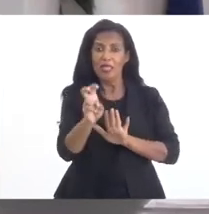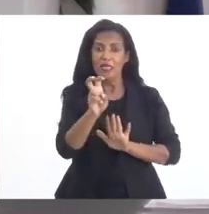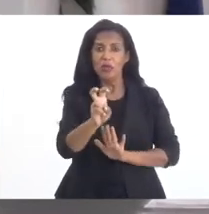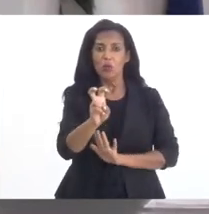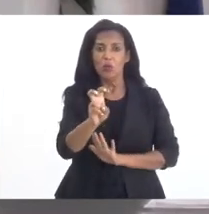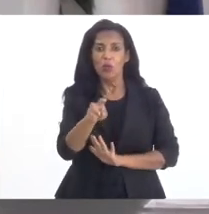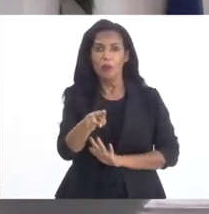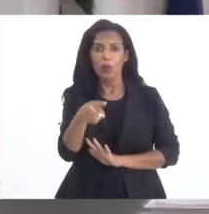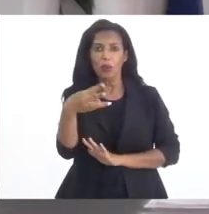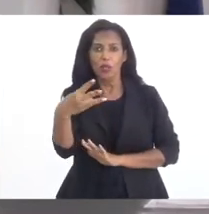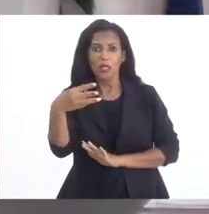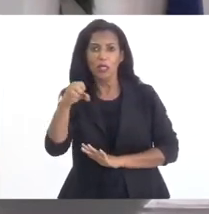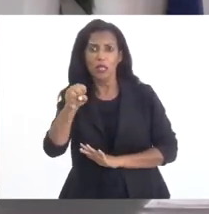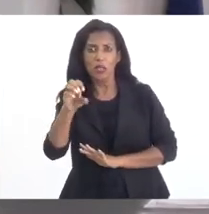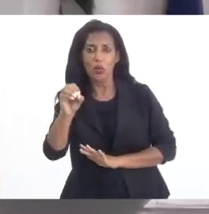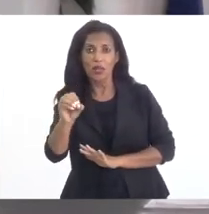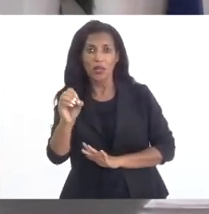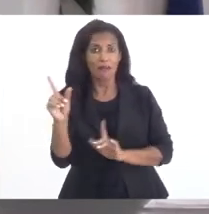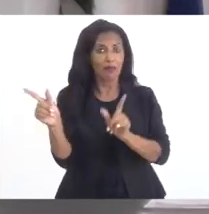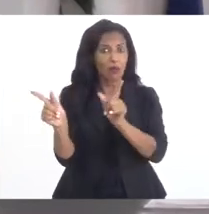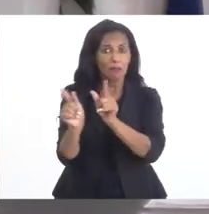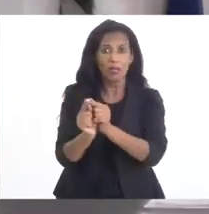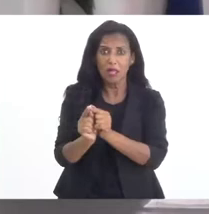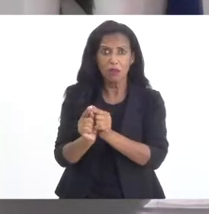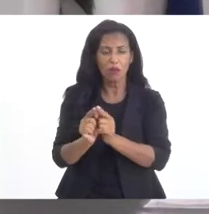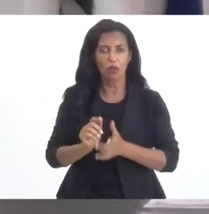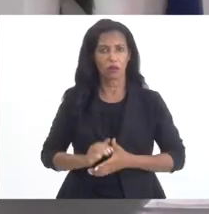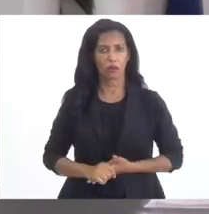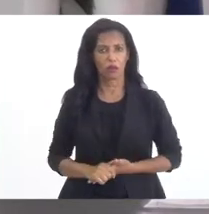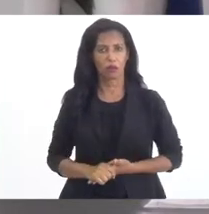5.380. No mínimo.